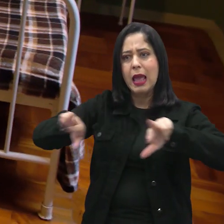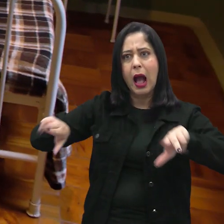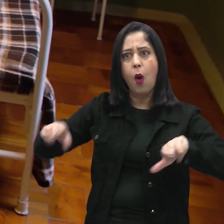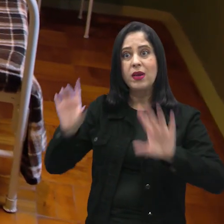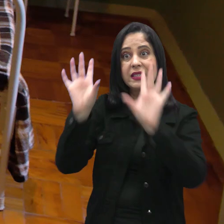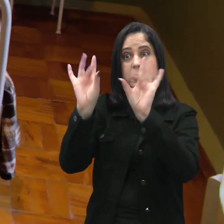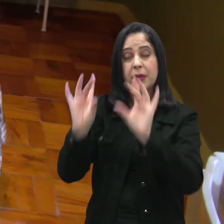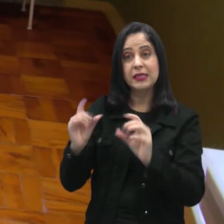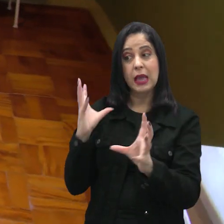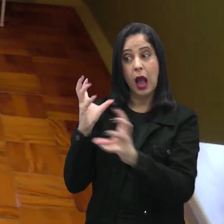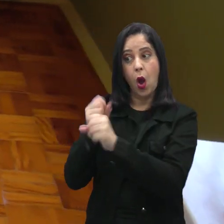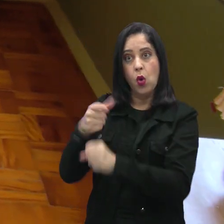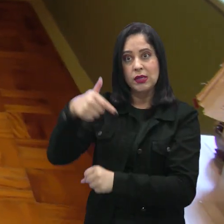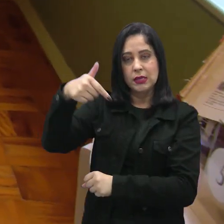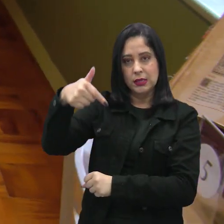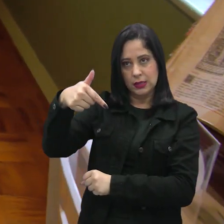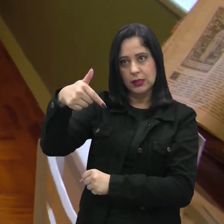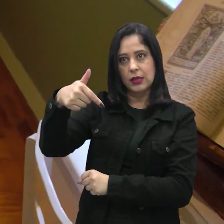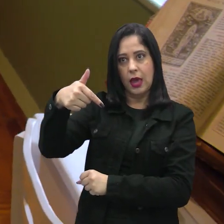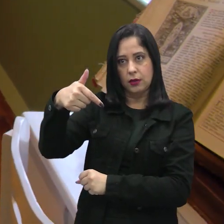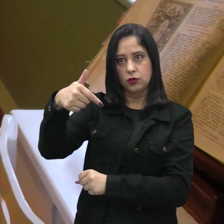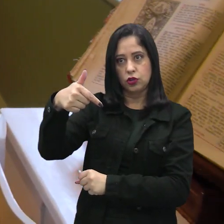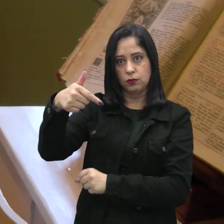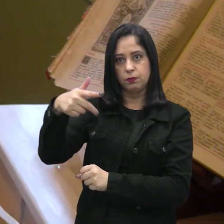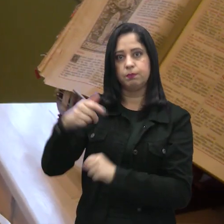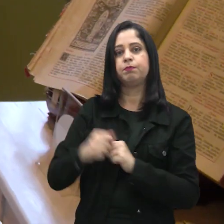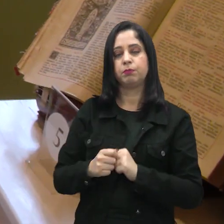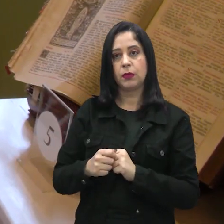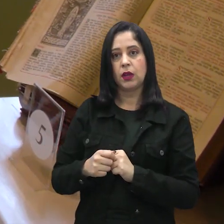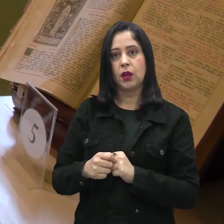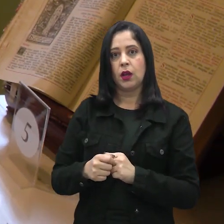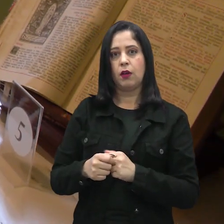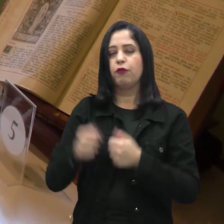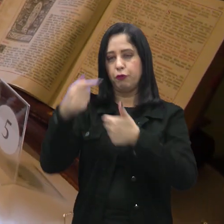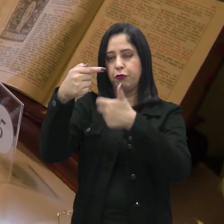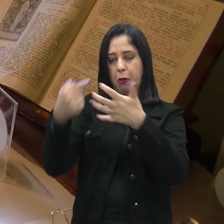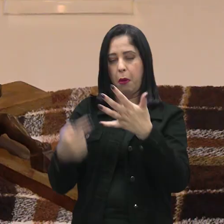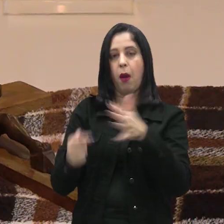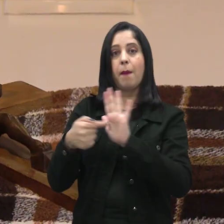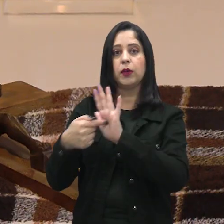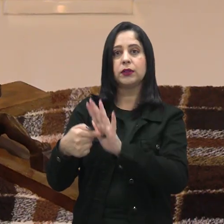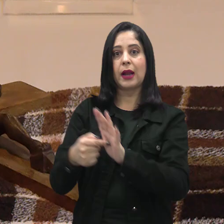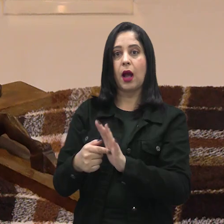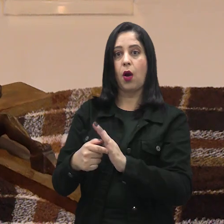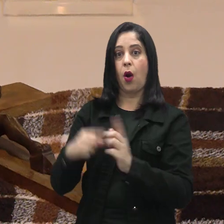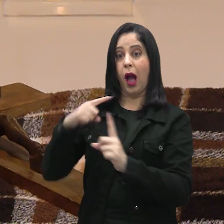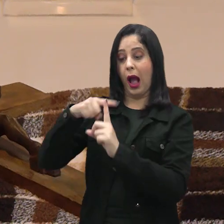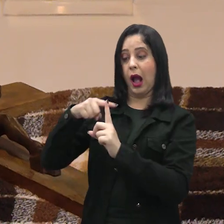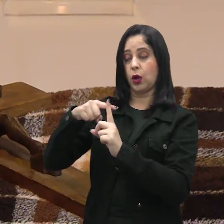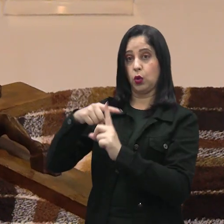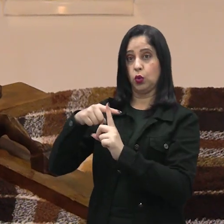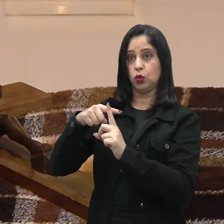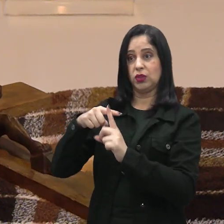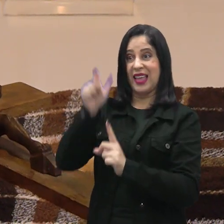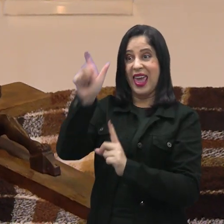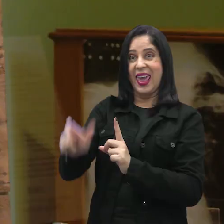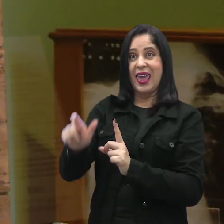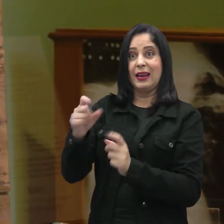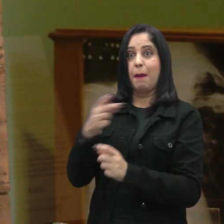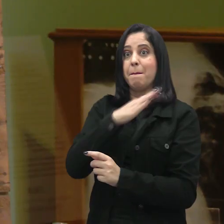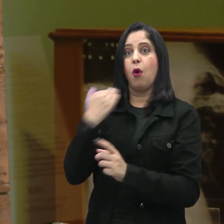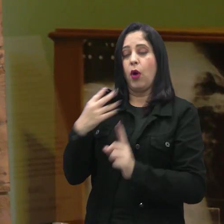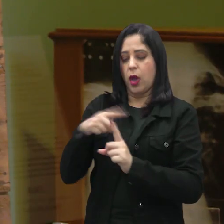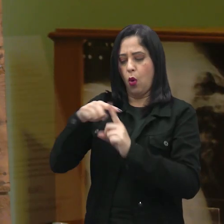verdade, 7 relíquias que estão associadas intimamente à sua história com o parque. Cito apenas algumas delas: a cruz que ele morreu abraçado,